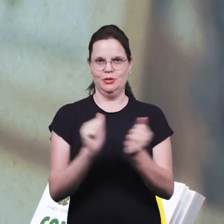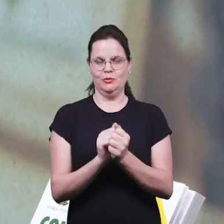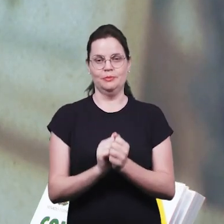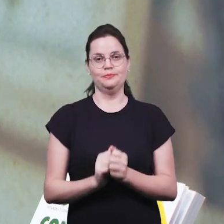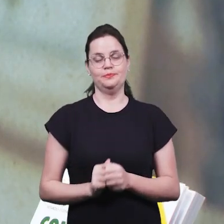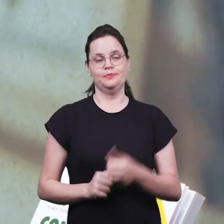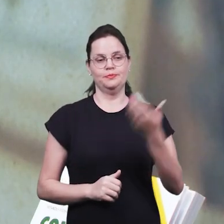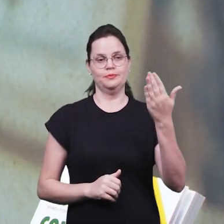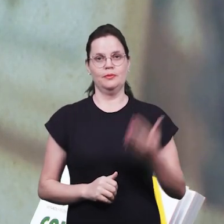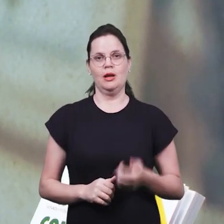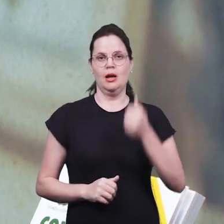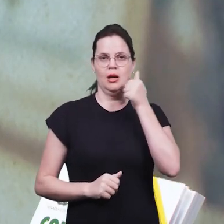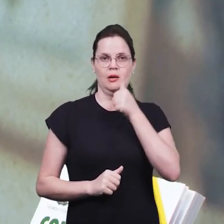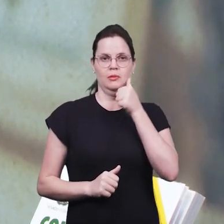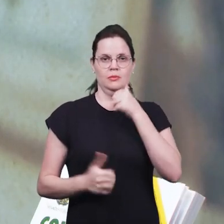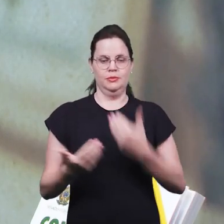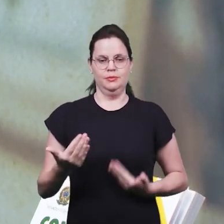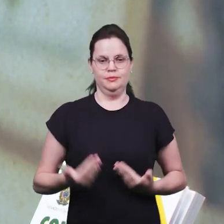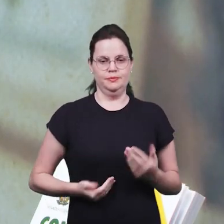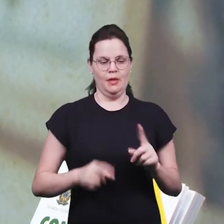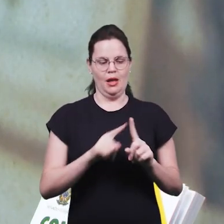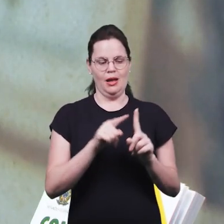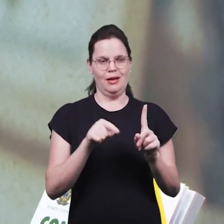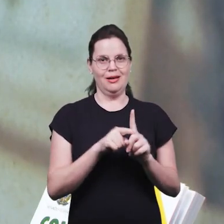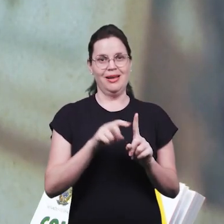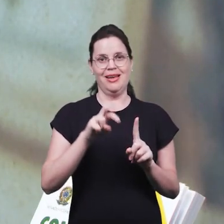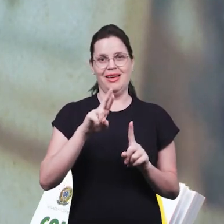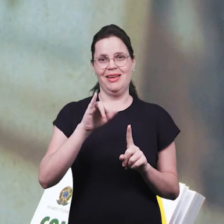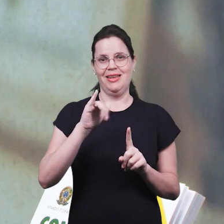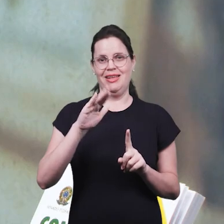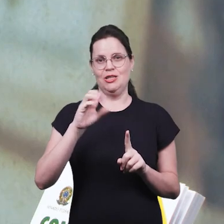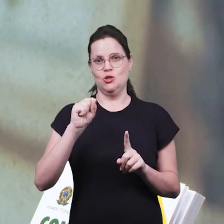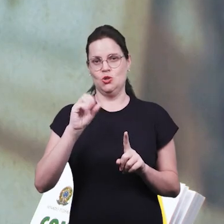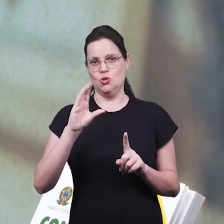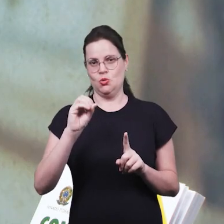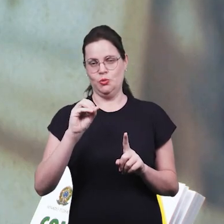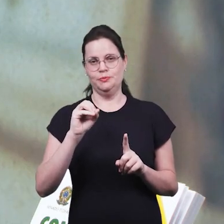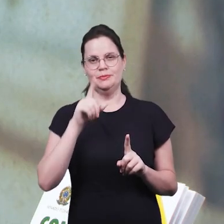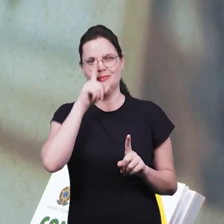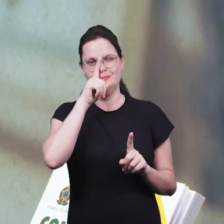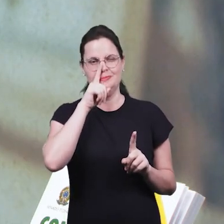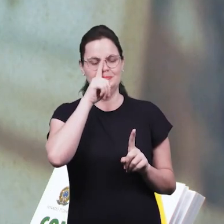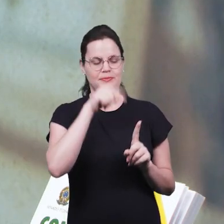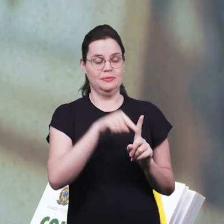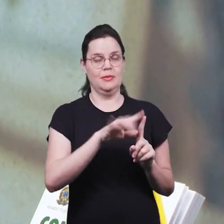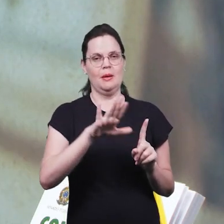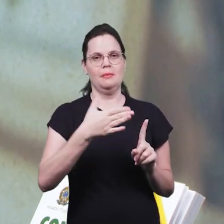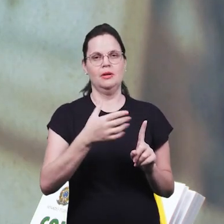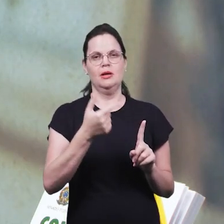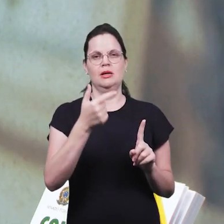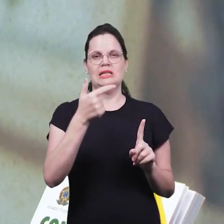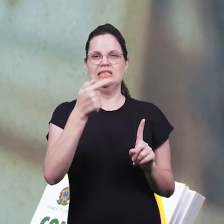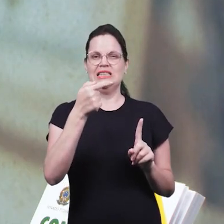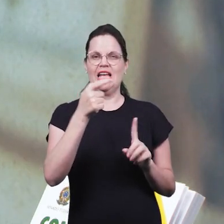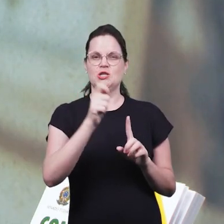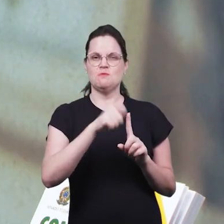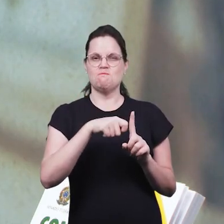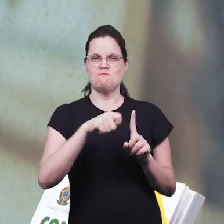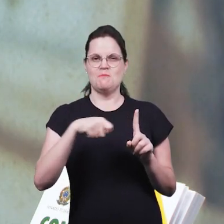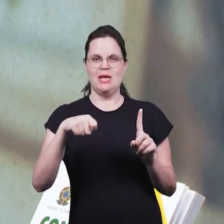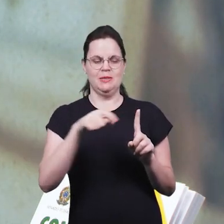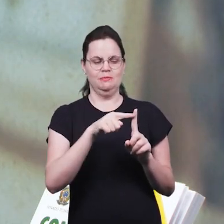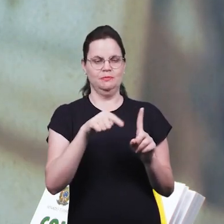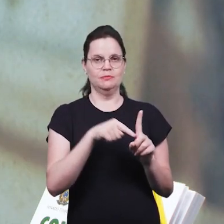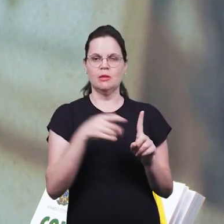uma funcionária que ela tinha uma gravidez de risco, mas até o seu 7º, 8º mês de gestação, ela